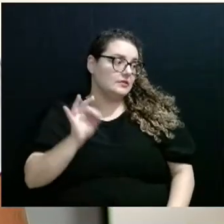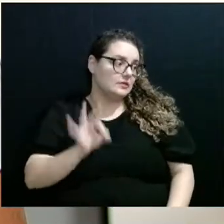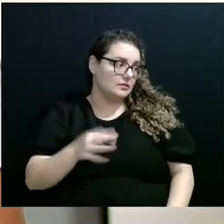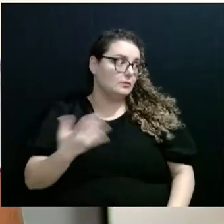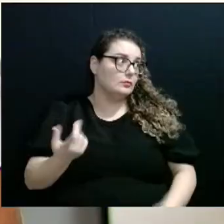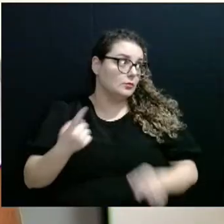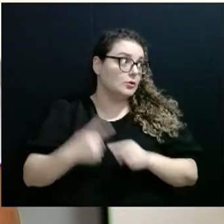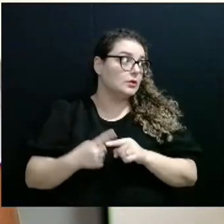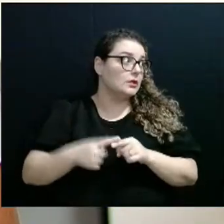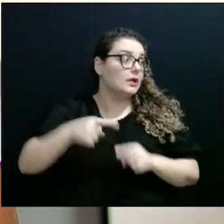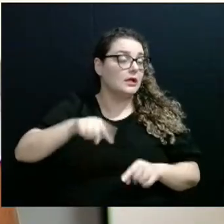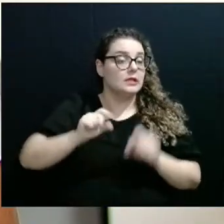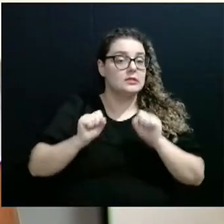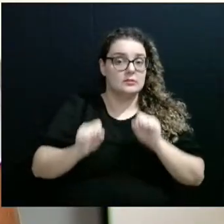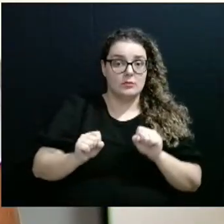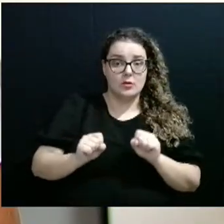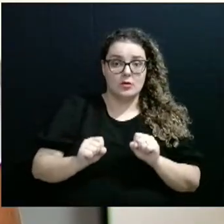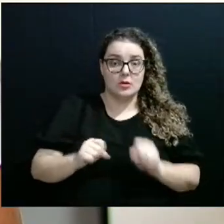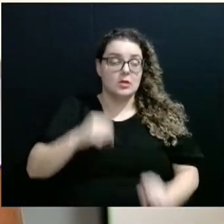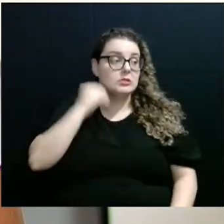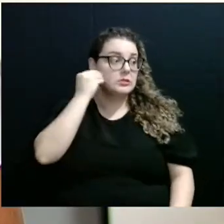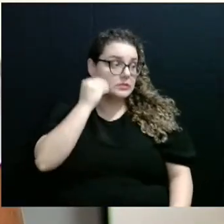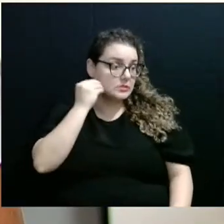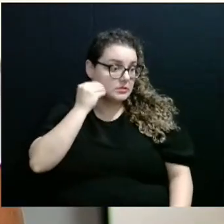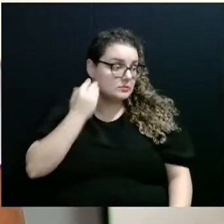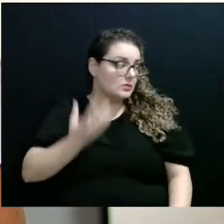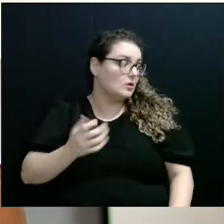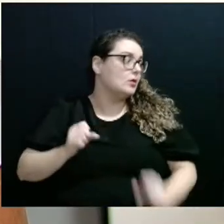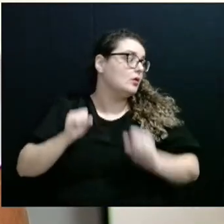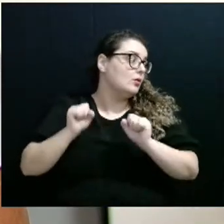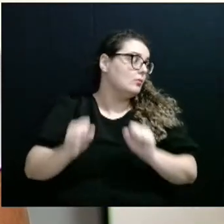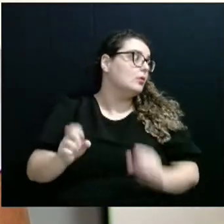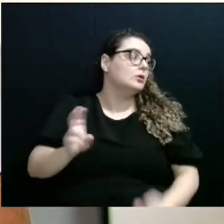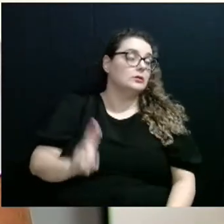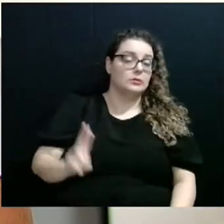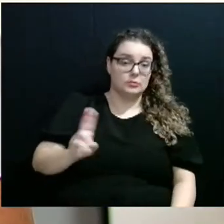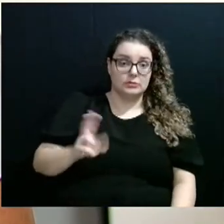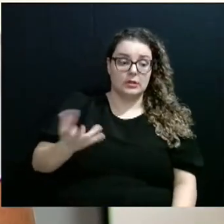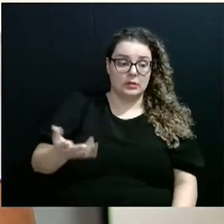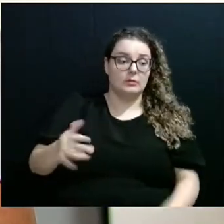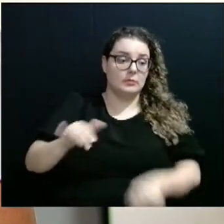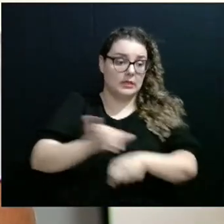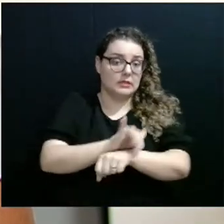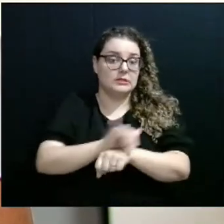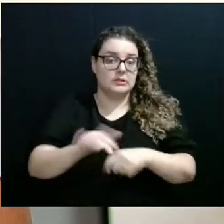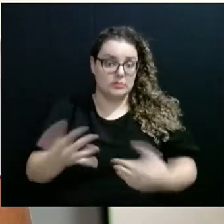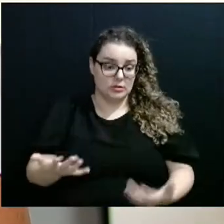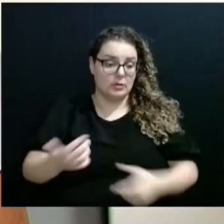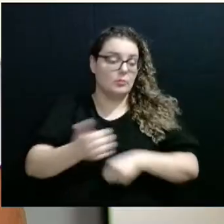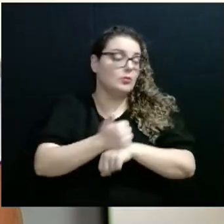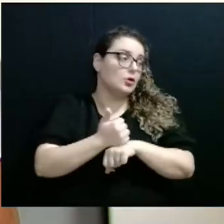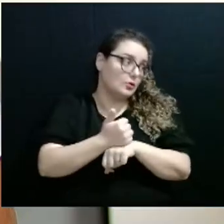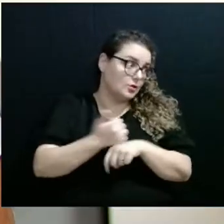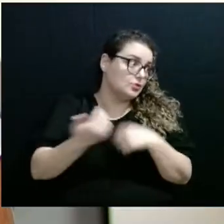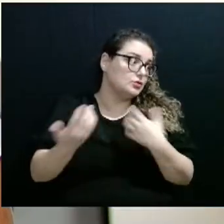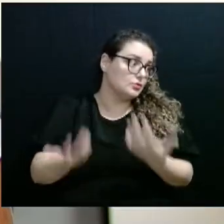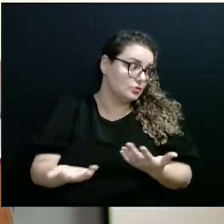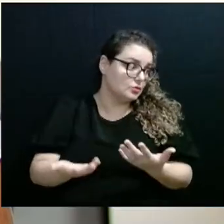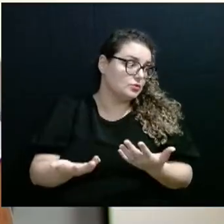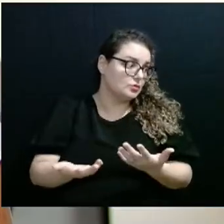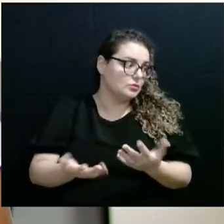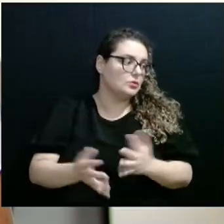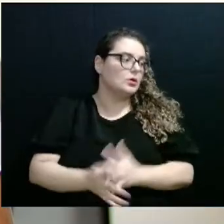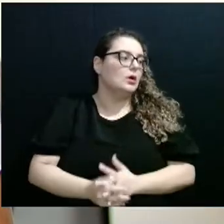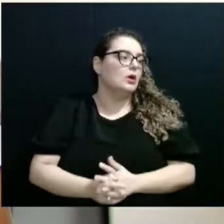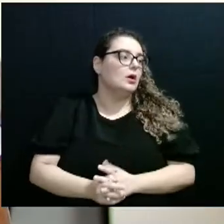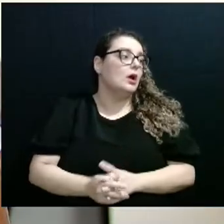podem adquirir essa experiência, podem utilizar essa ferramenta, né, profissionalmente aí falando. Algumas não